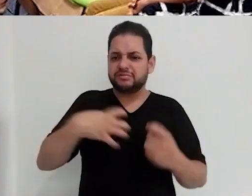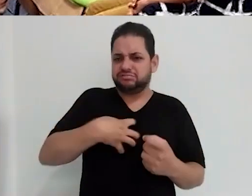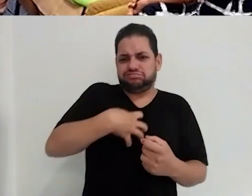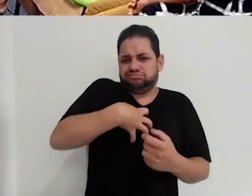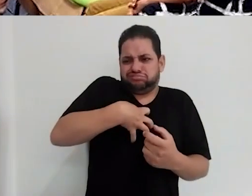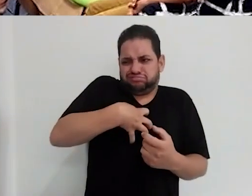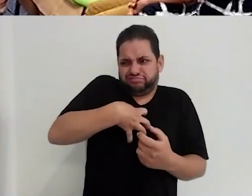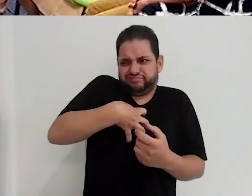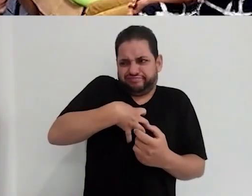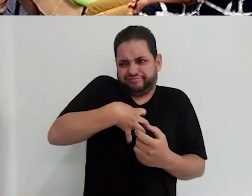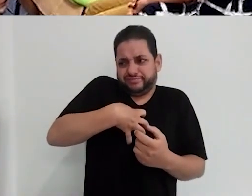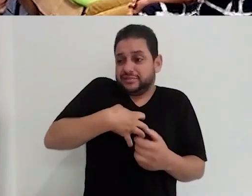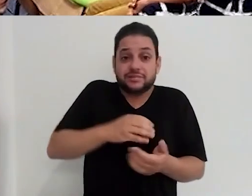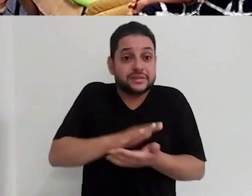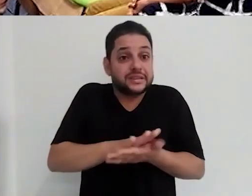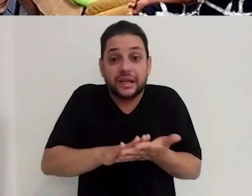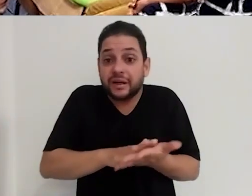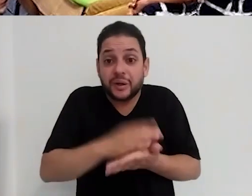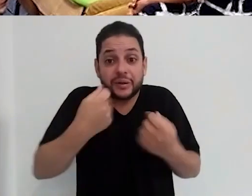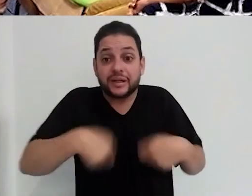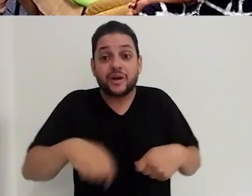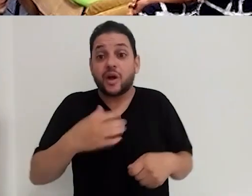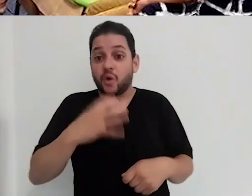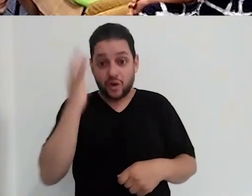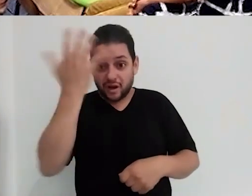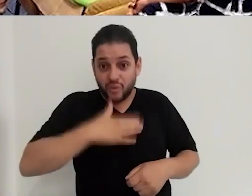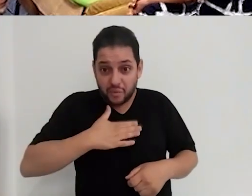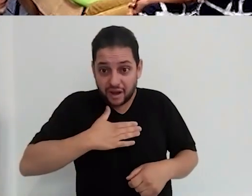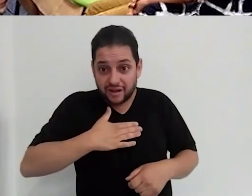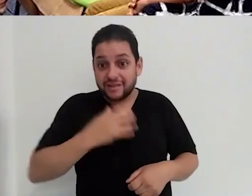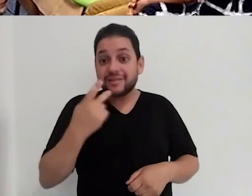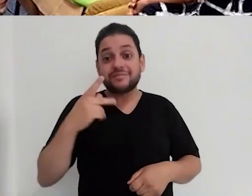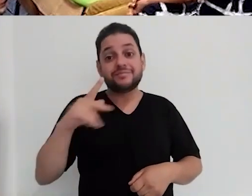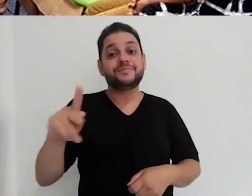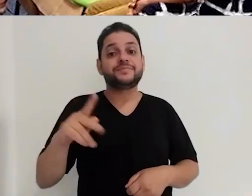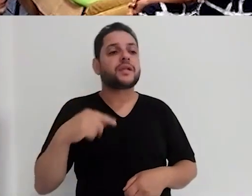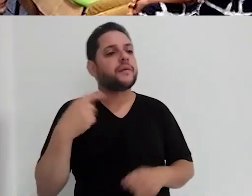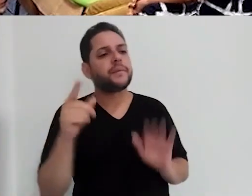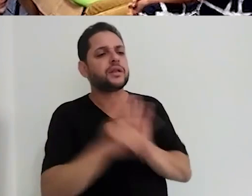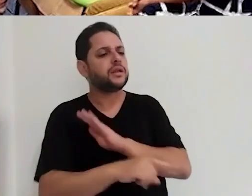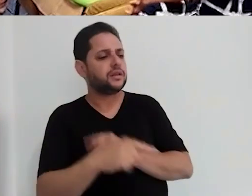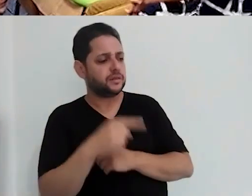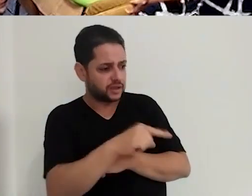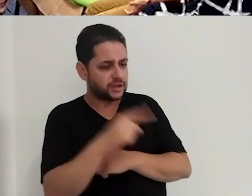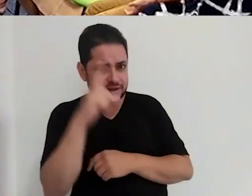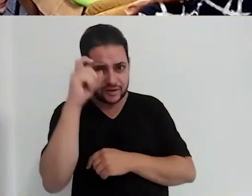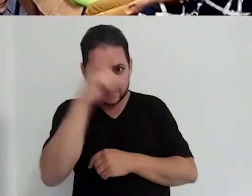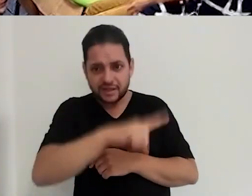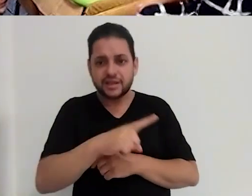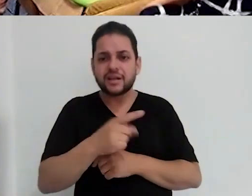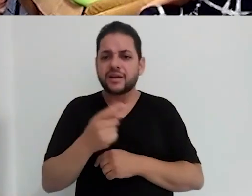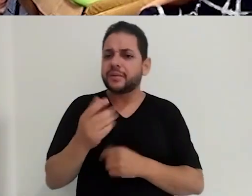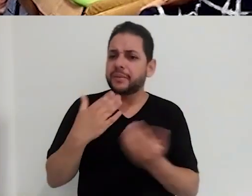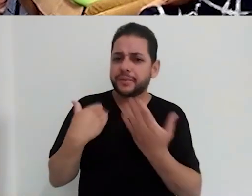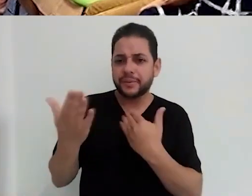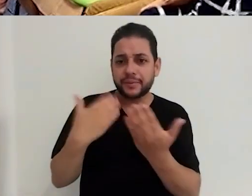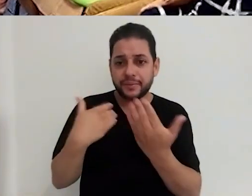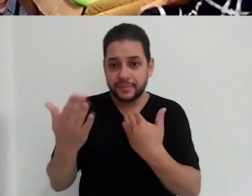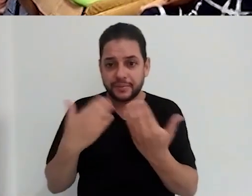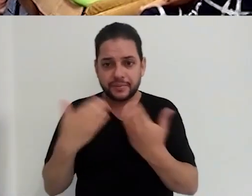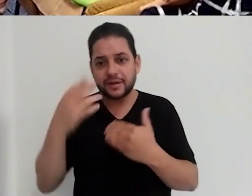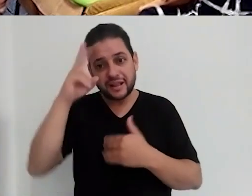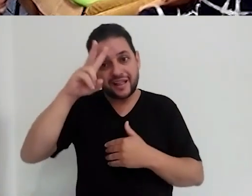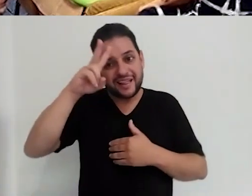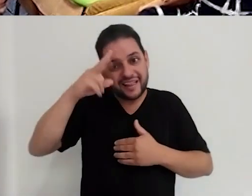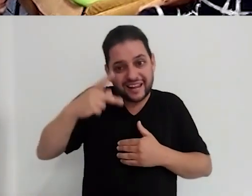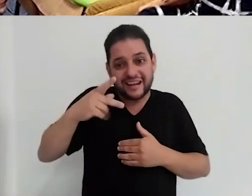incomodar com nada. Isso não aconteceu comigo. Então, às vezes as pessoas me perguntam, é muito difícil para você ter que lidar com essas histórias tristes